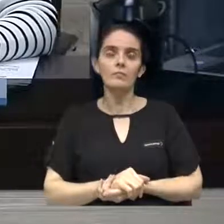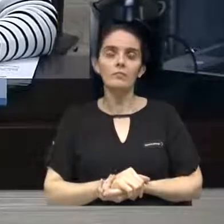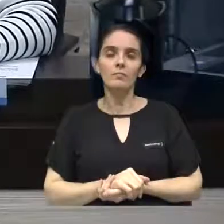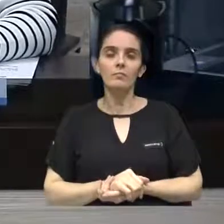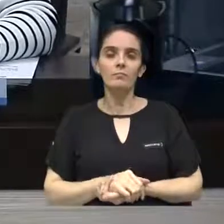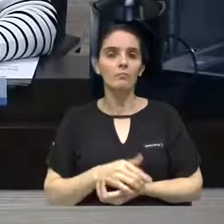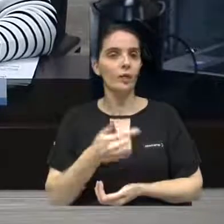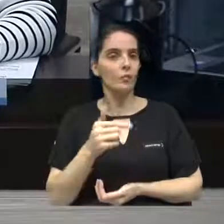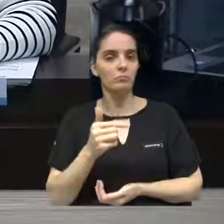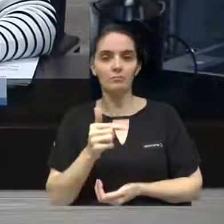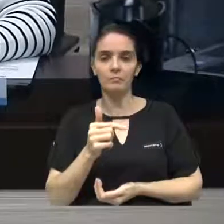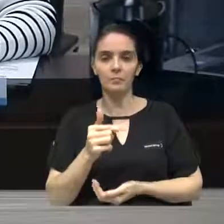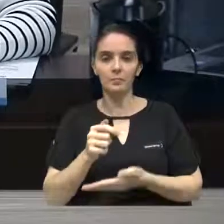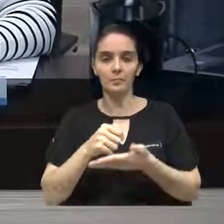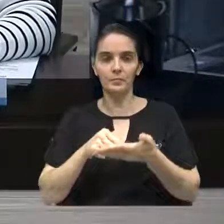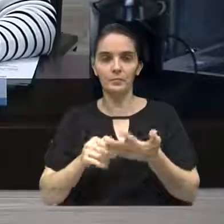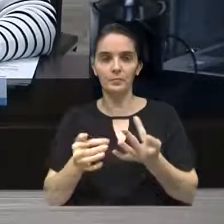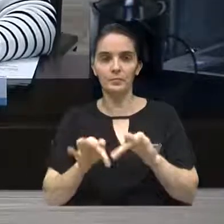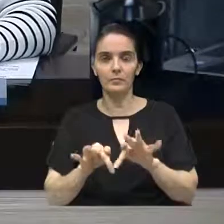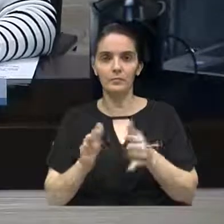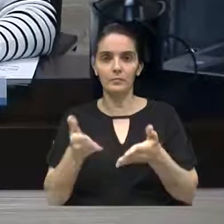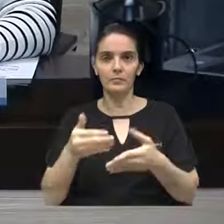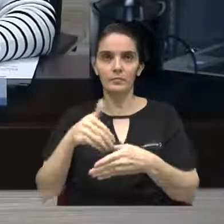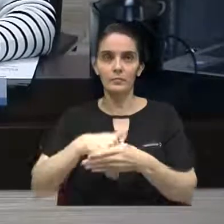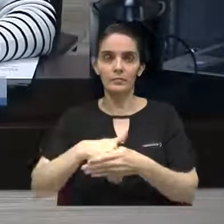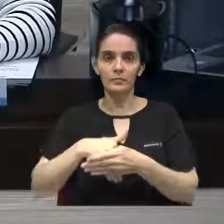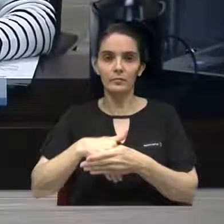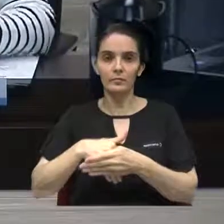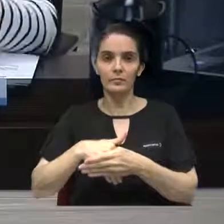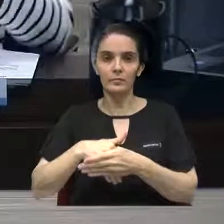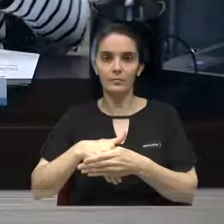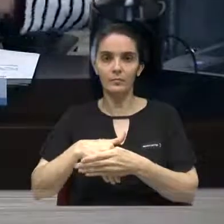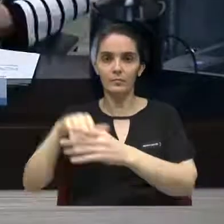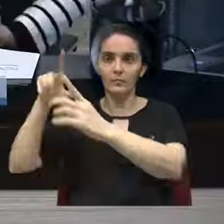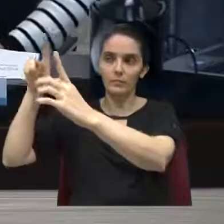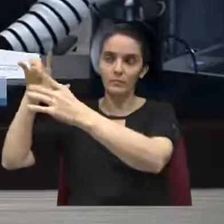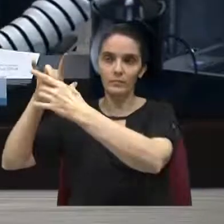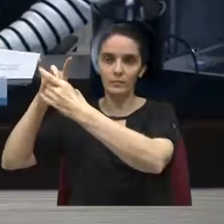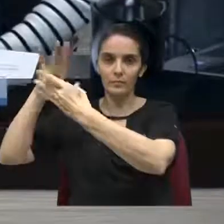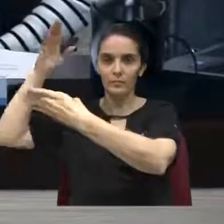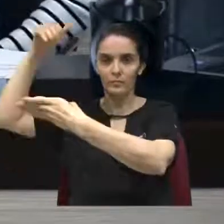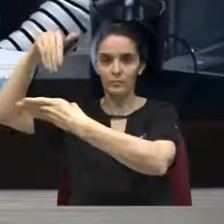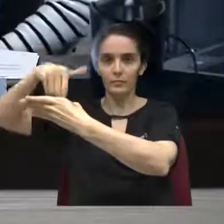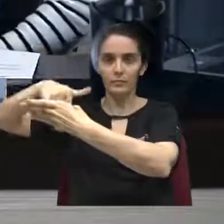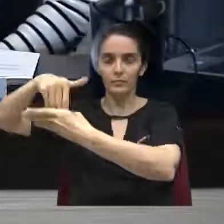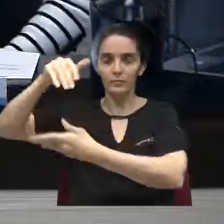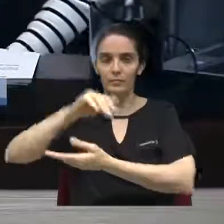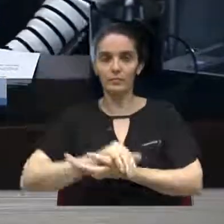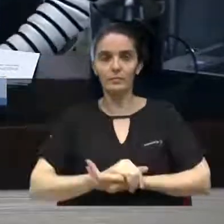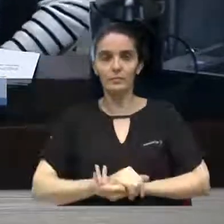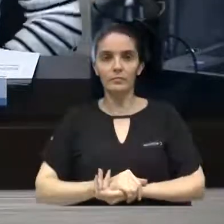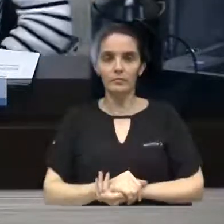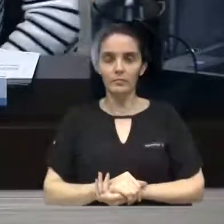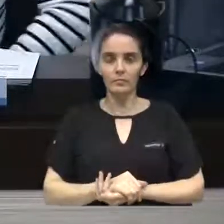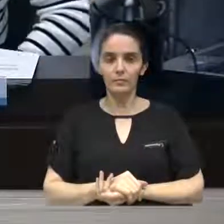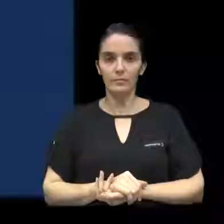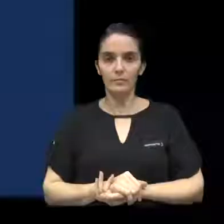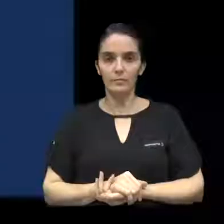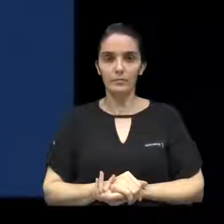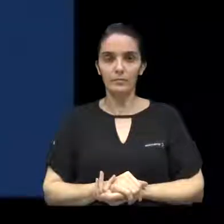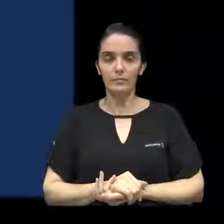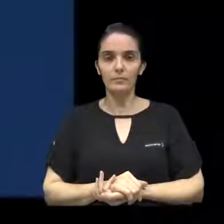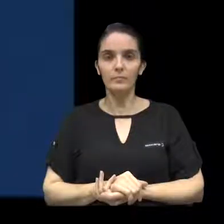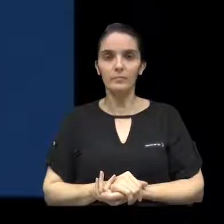Não havendo, a redação final, ela vai à votação e o painel de votação está aberto, senhores vereadores.